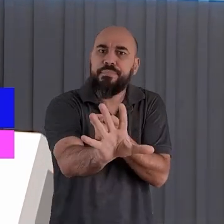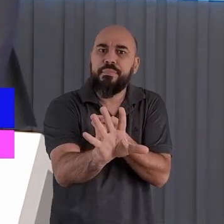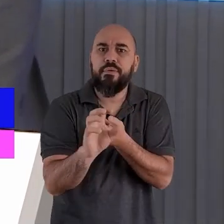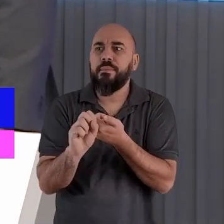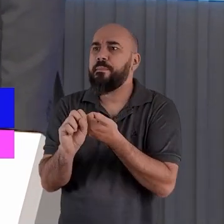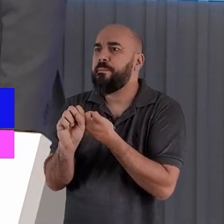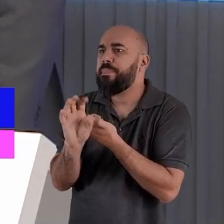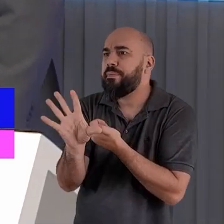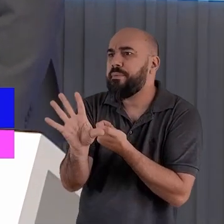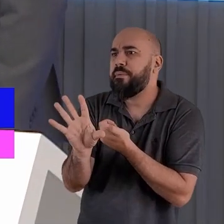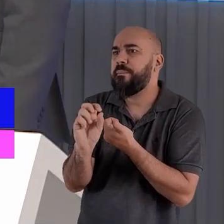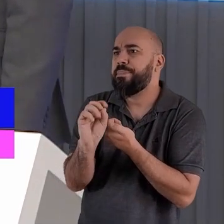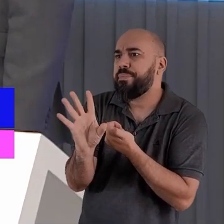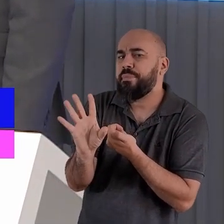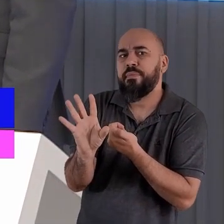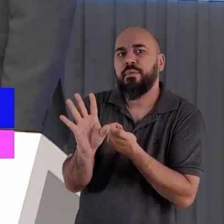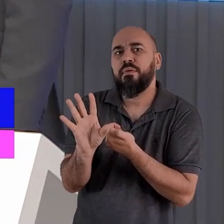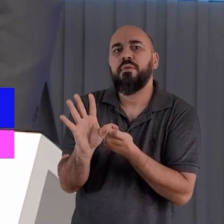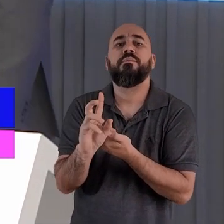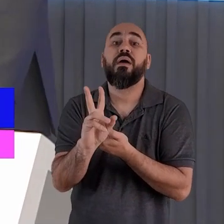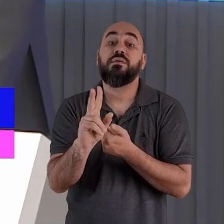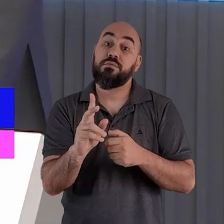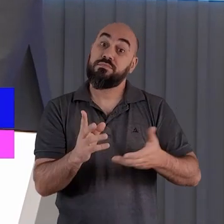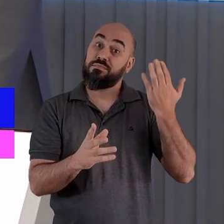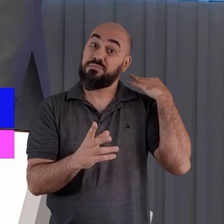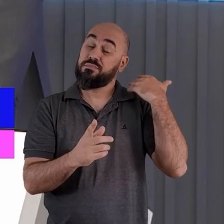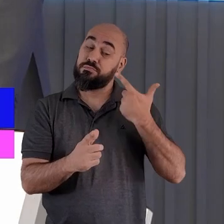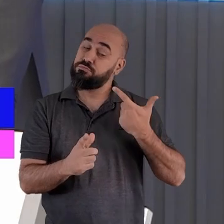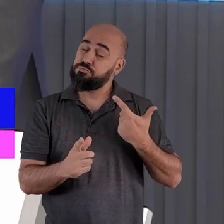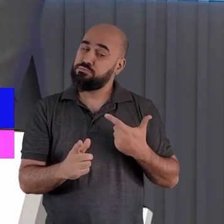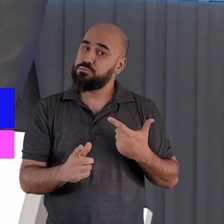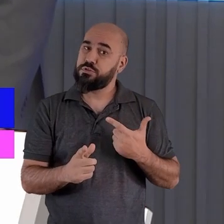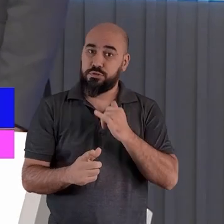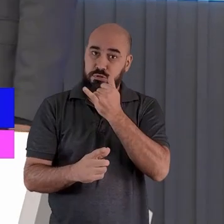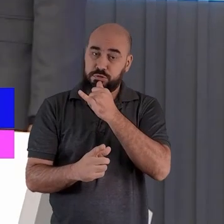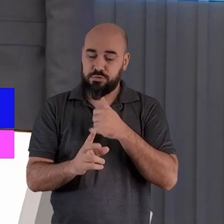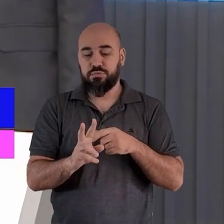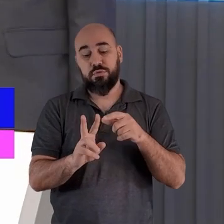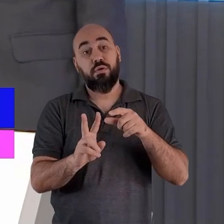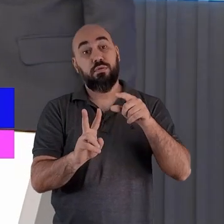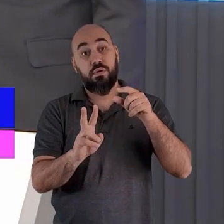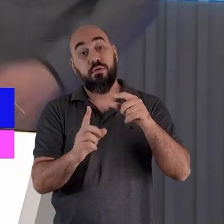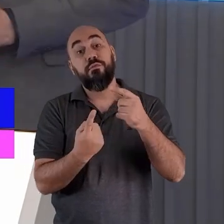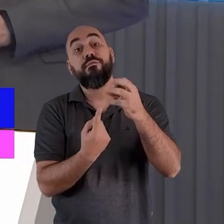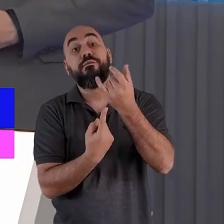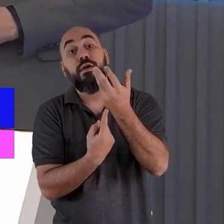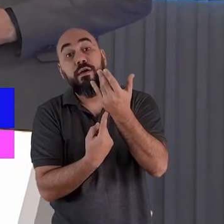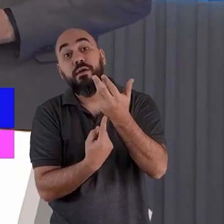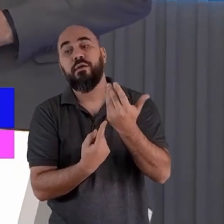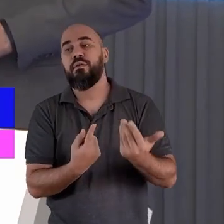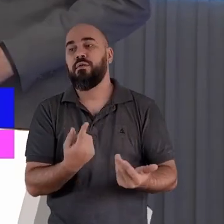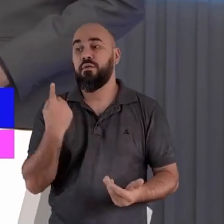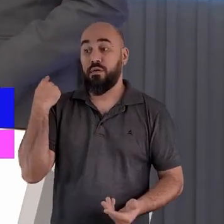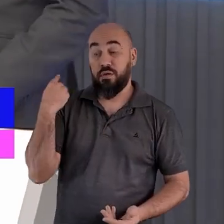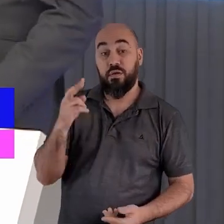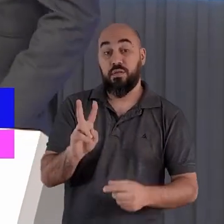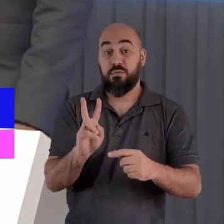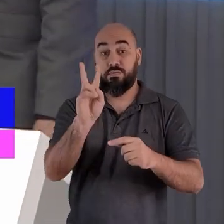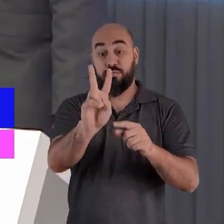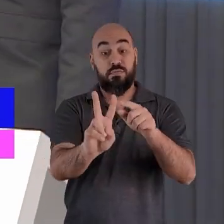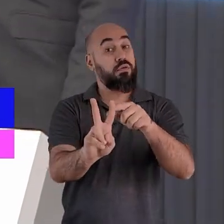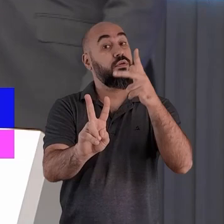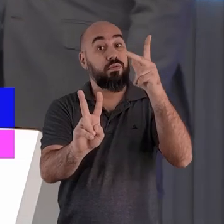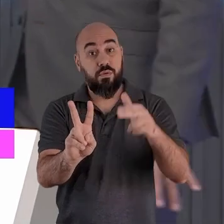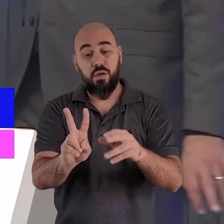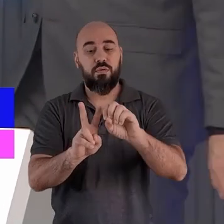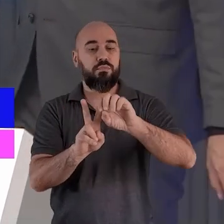pé diante do Senhor da terra, ou seja, elas representam a Deus aqui na terra.